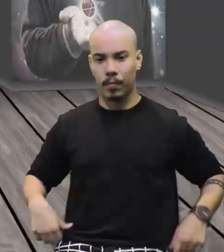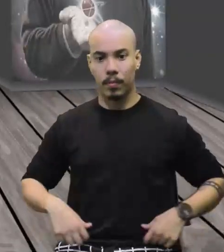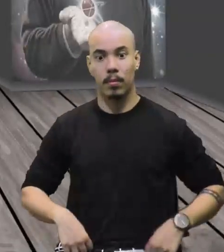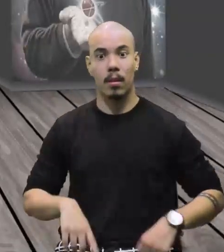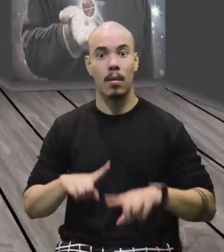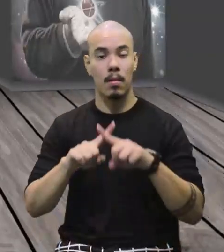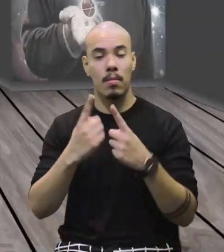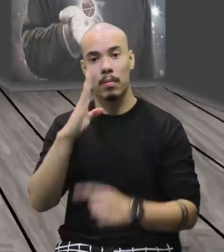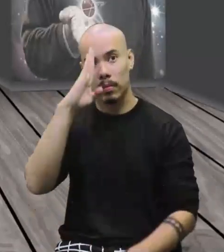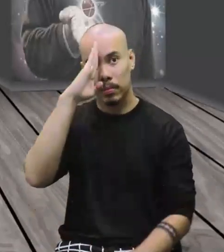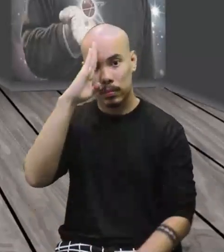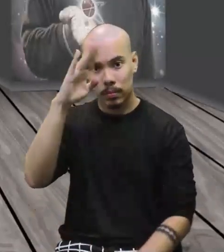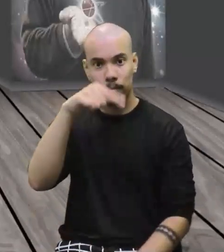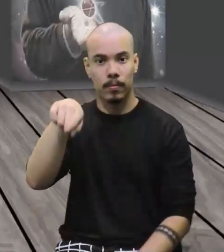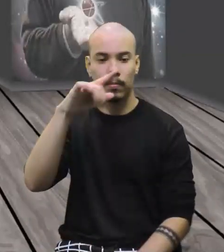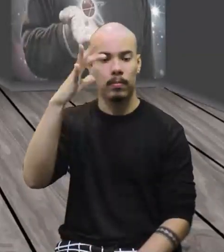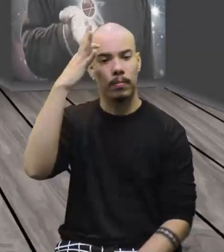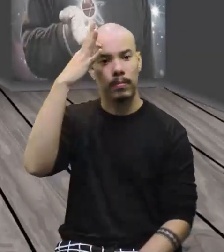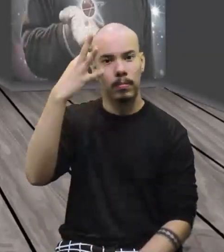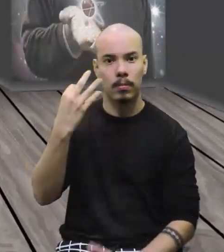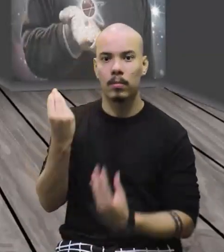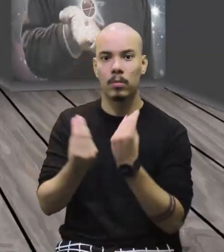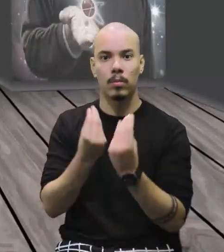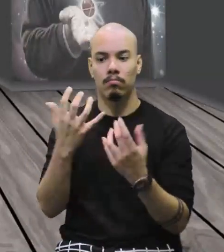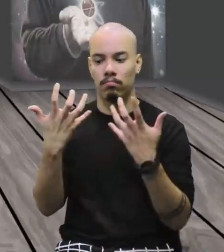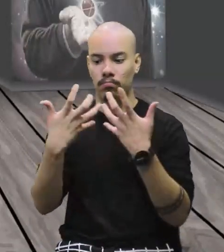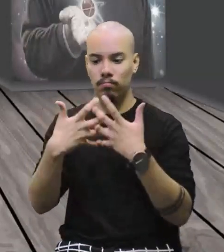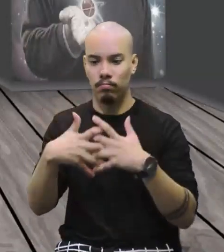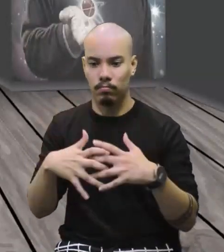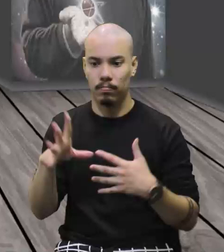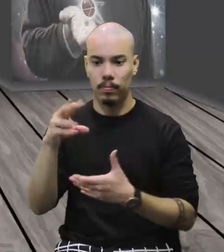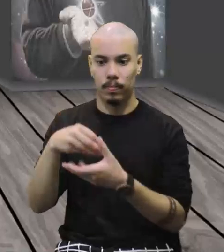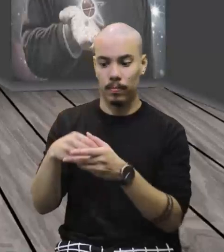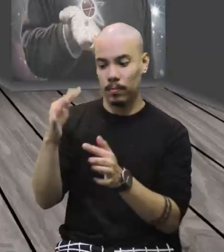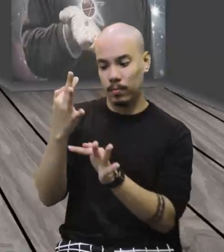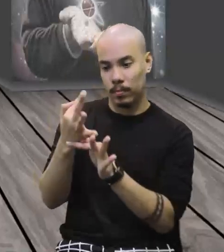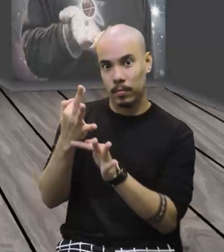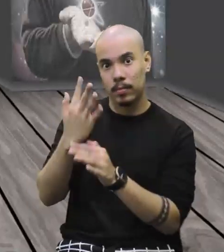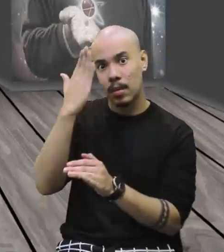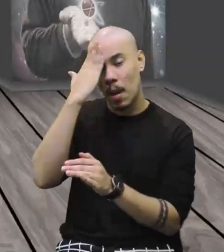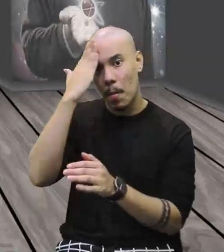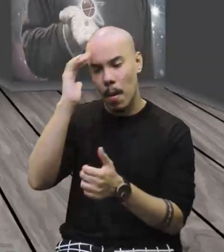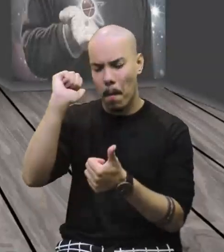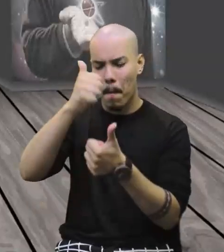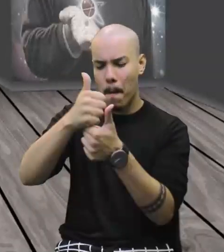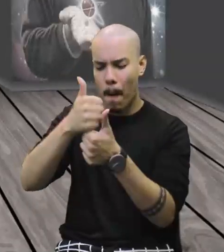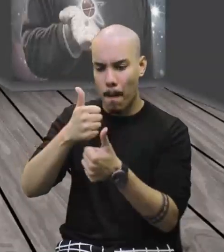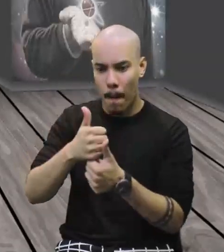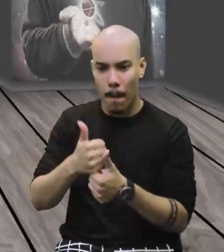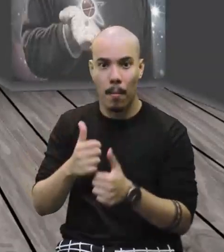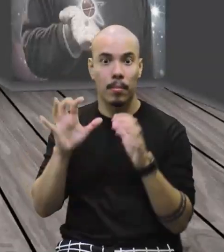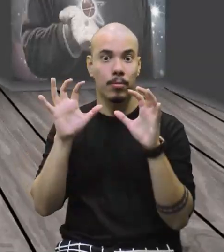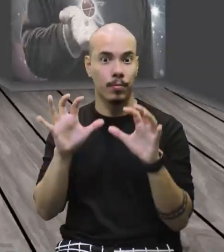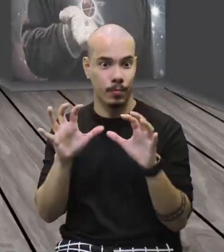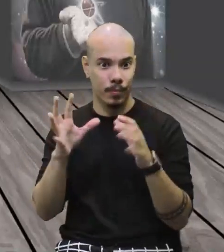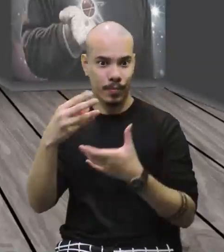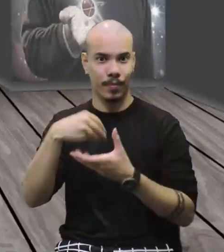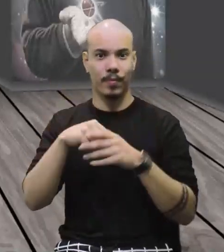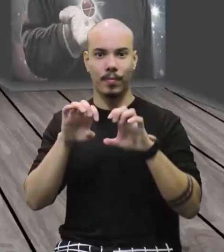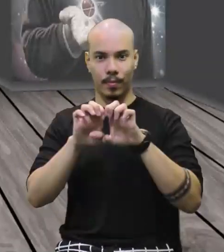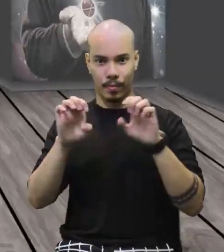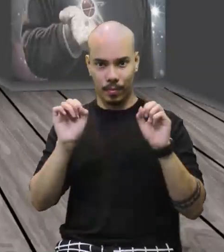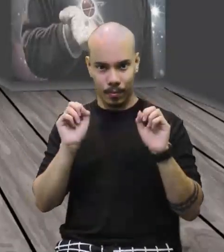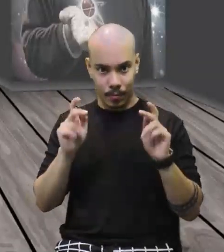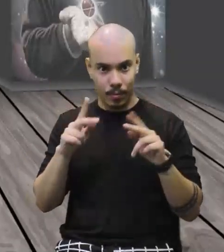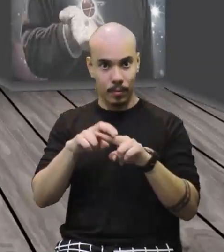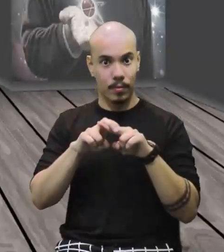Mas o principal é o entendimento, a montagem, é saber como utiliza, substituir da forma correta nas equações, né? Justamente. Então